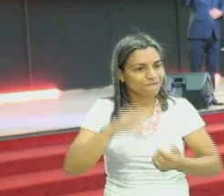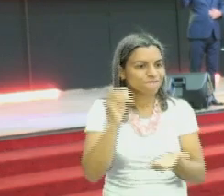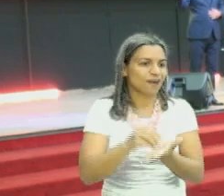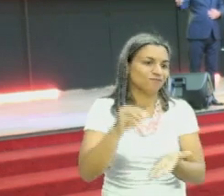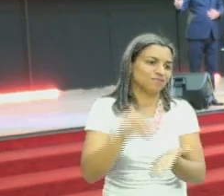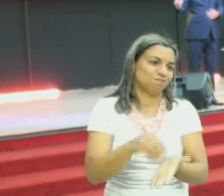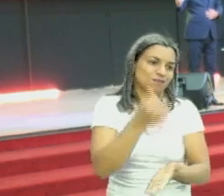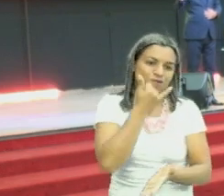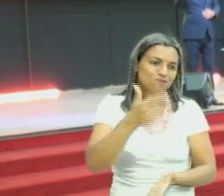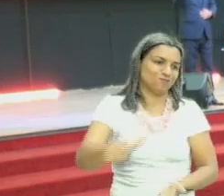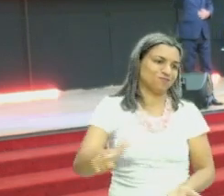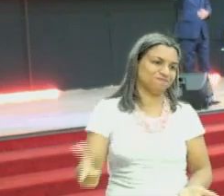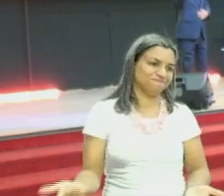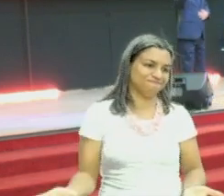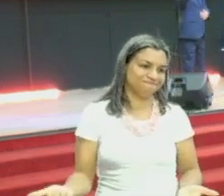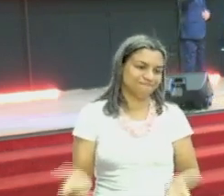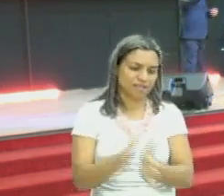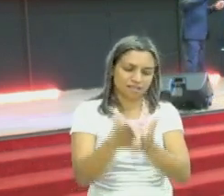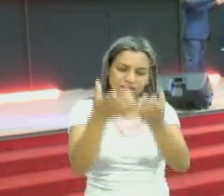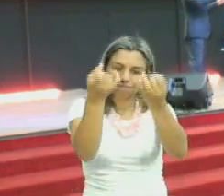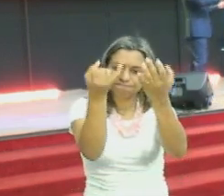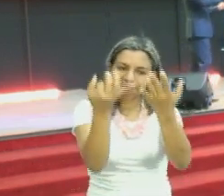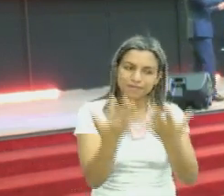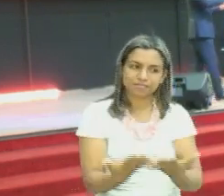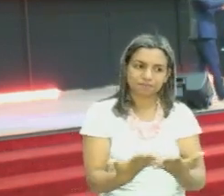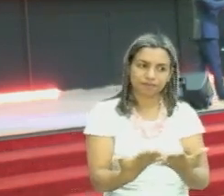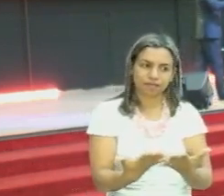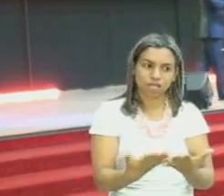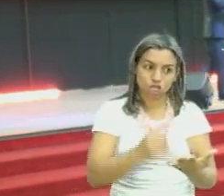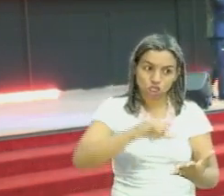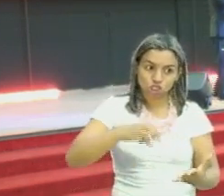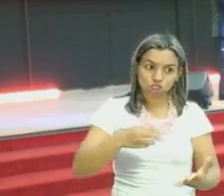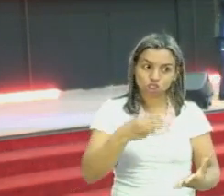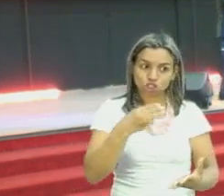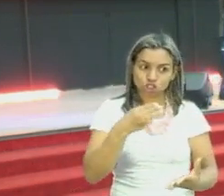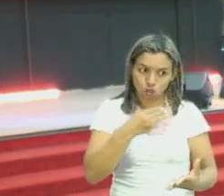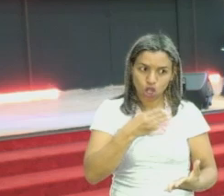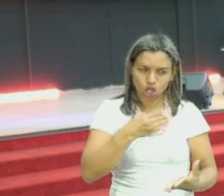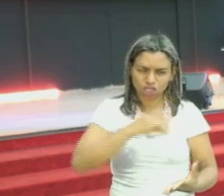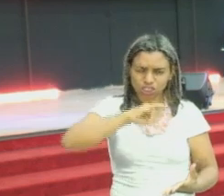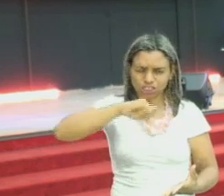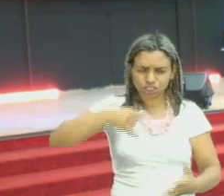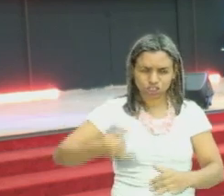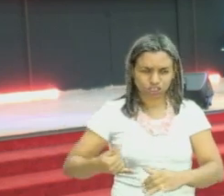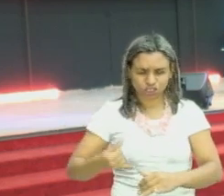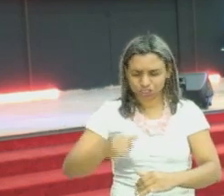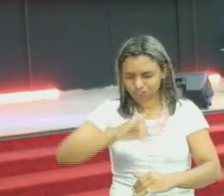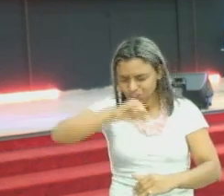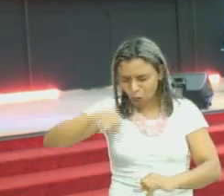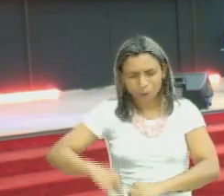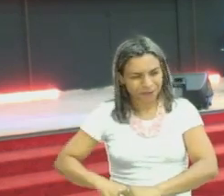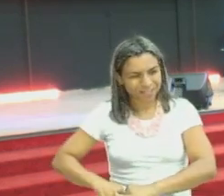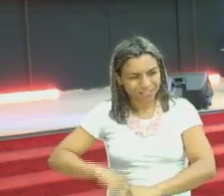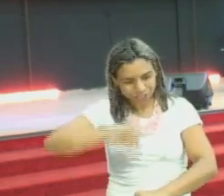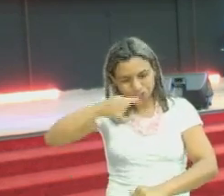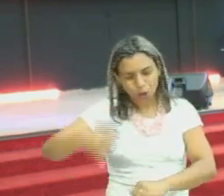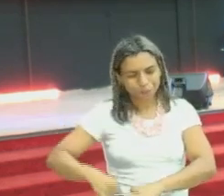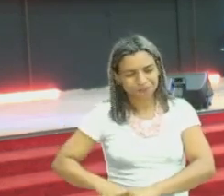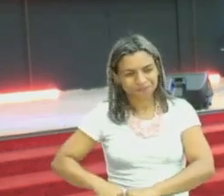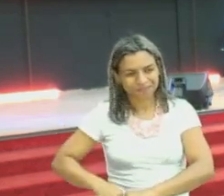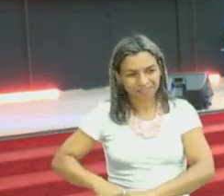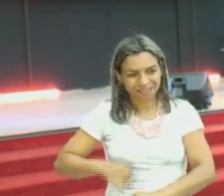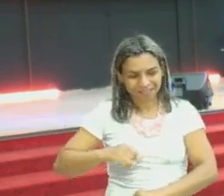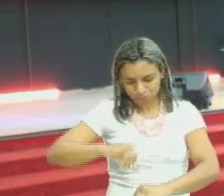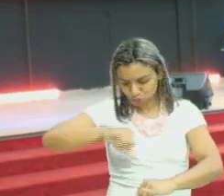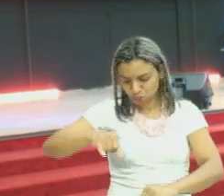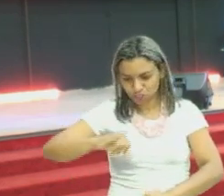e falta de perdão. A Bíblia diz que Jó, ele prosperou. Deus virou